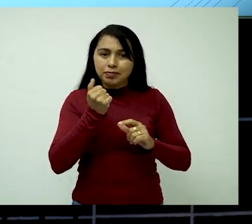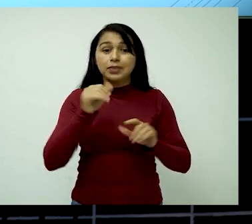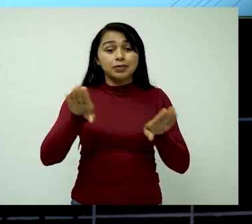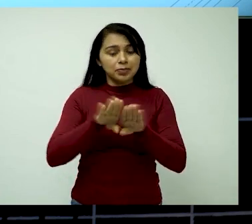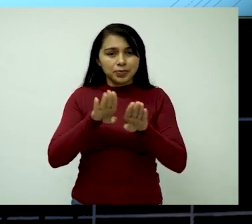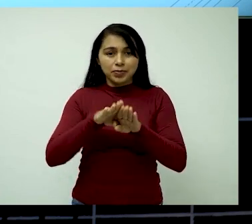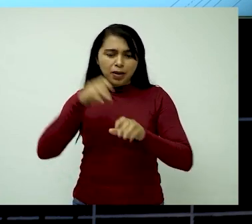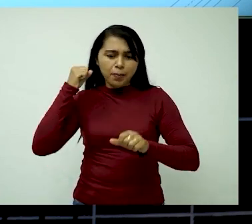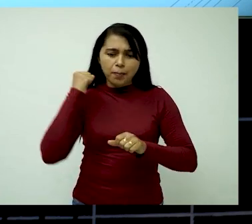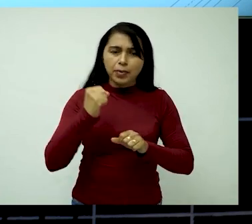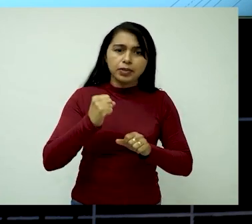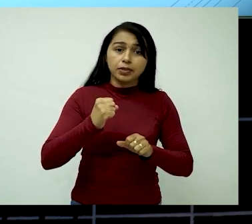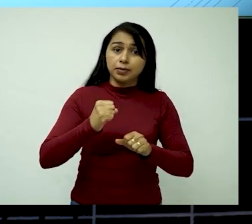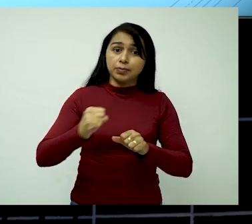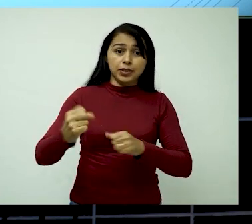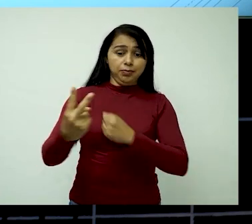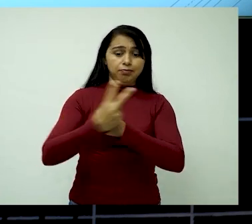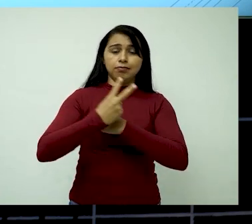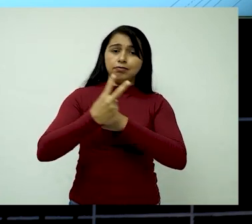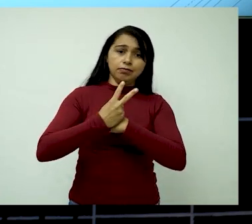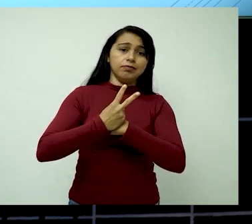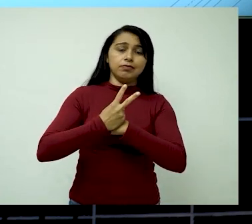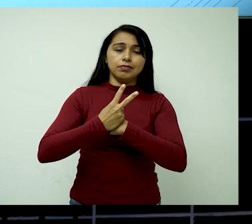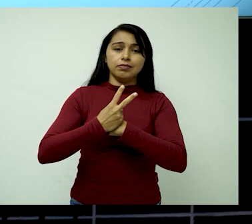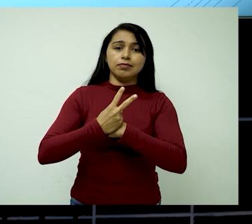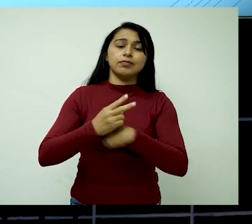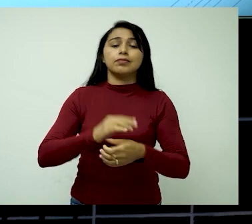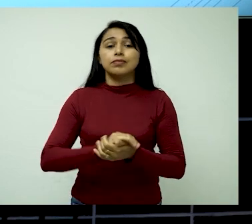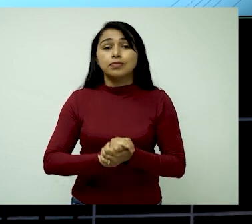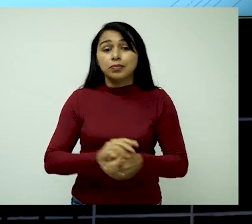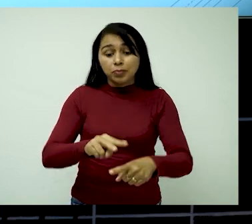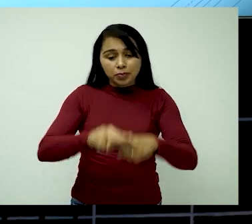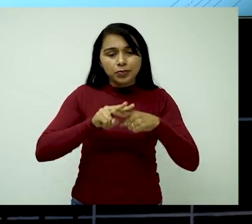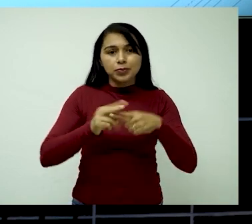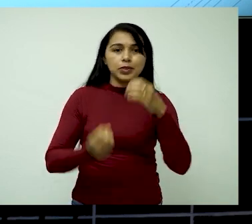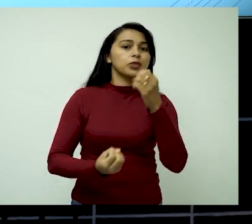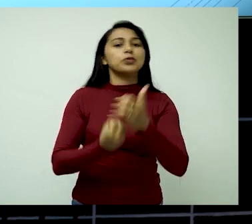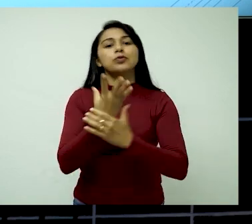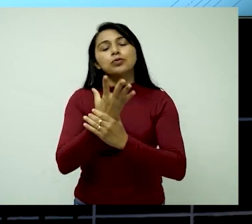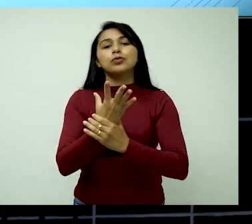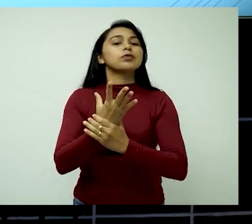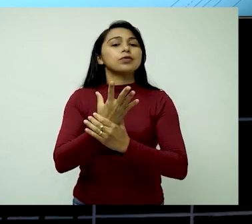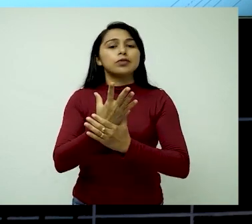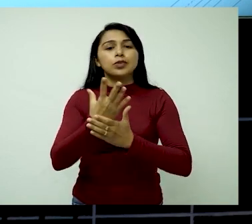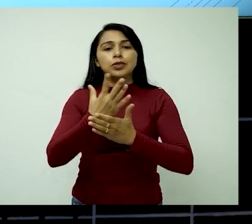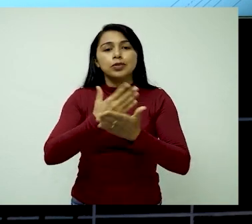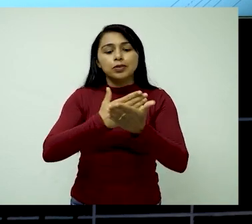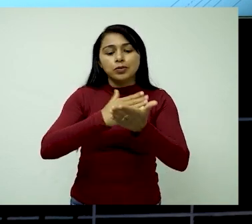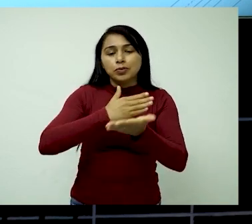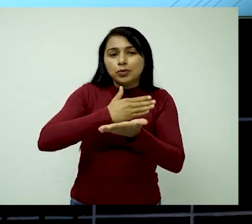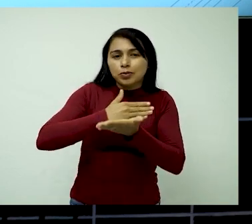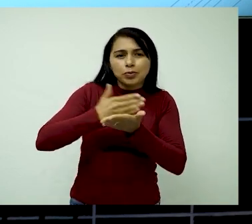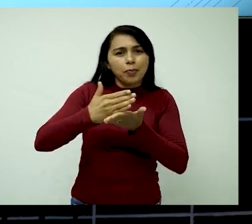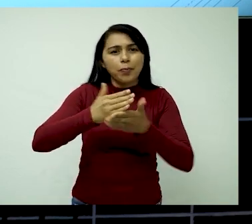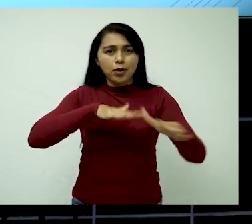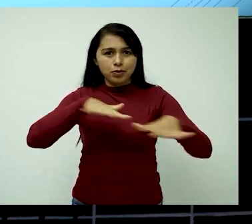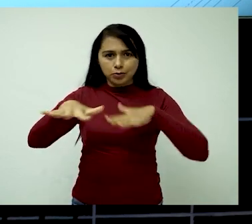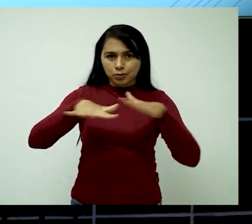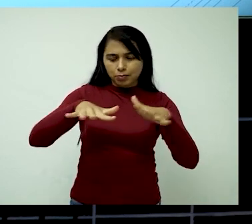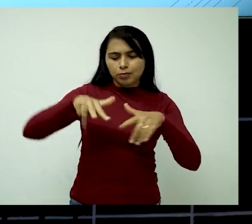se livrar dos grandes predadores. Então, a partir daí foram surgindo os primeiros movimentos